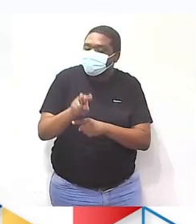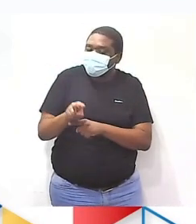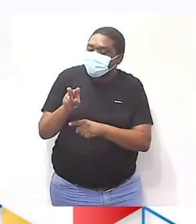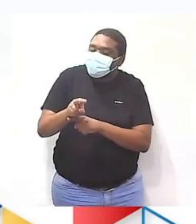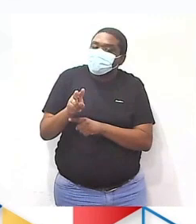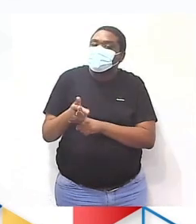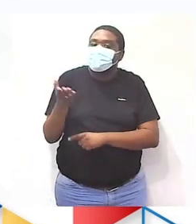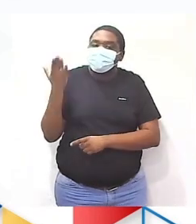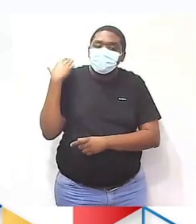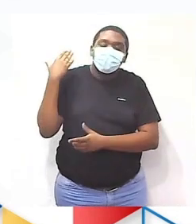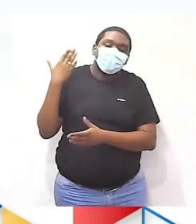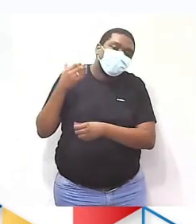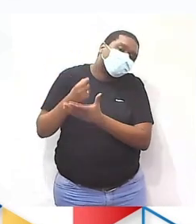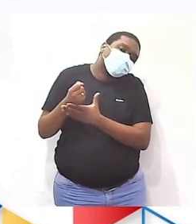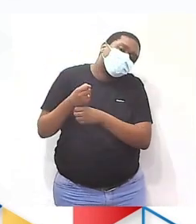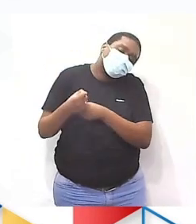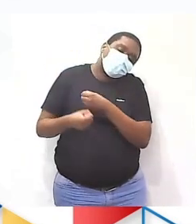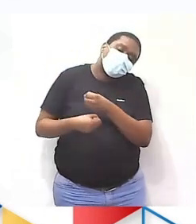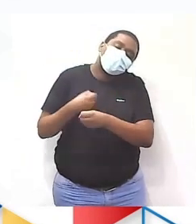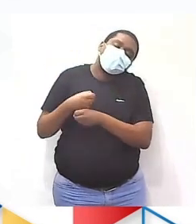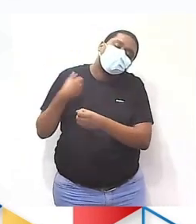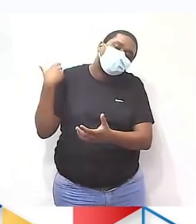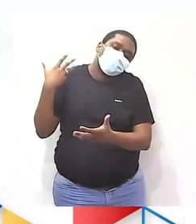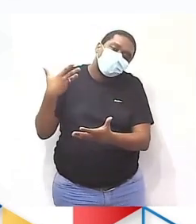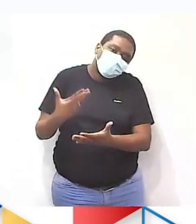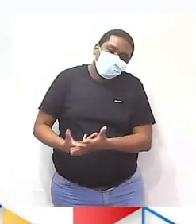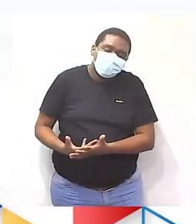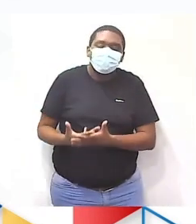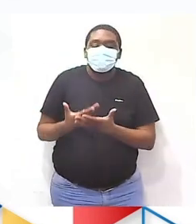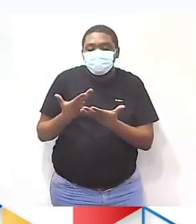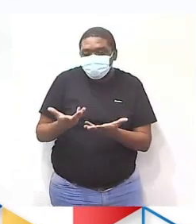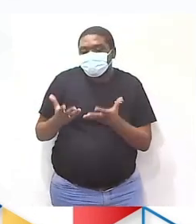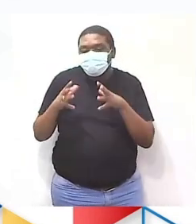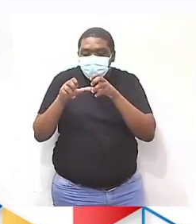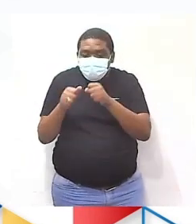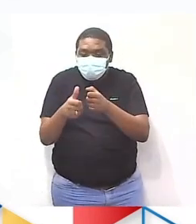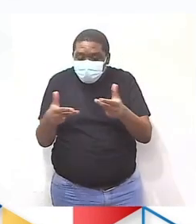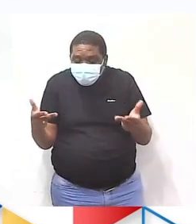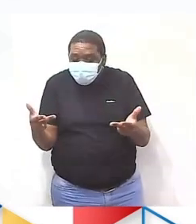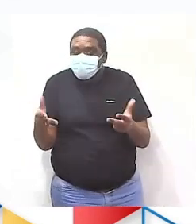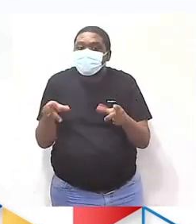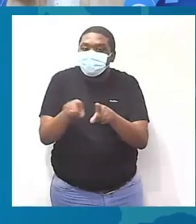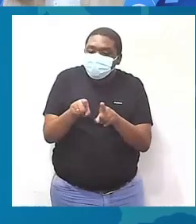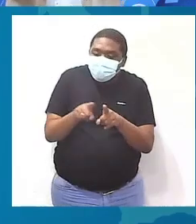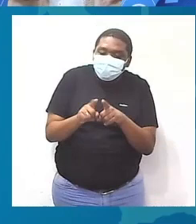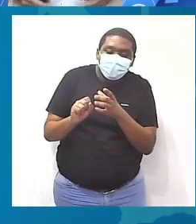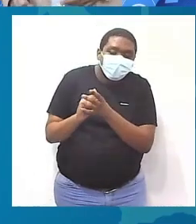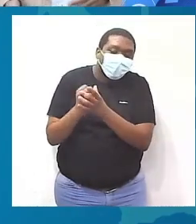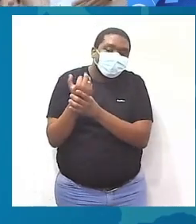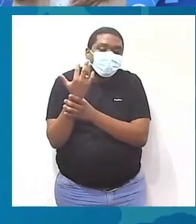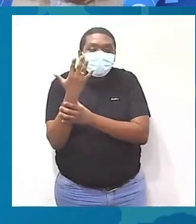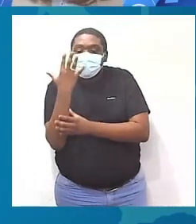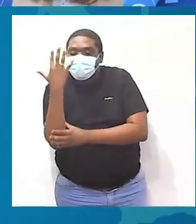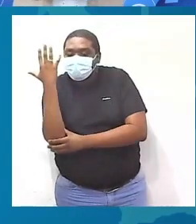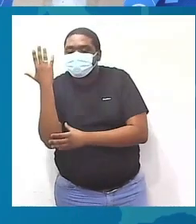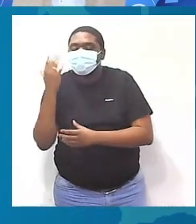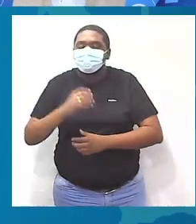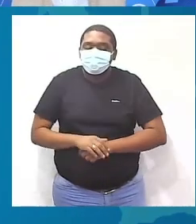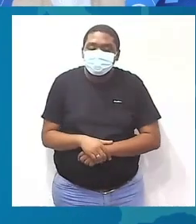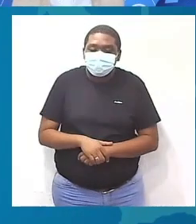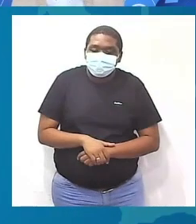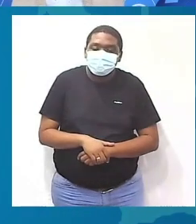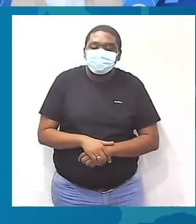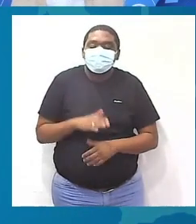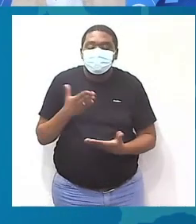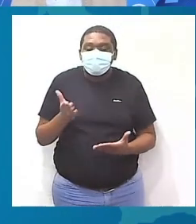o passar do tempo, com milhões e milhões de anos, tanto de animais quanto de plantas, ou seja, de vegetais. Já